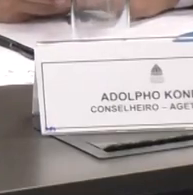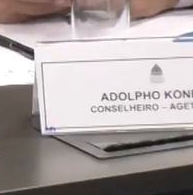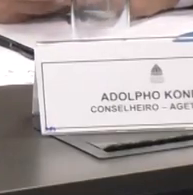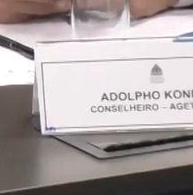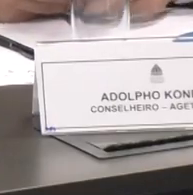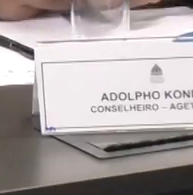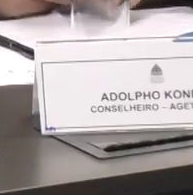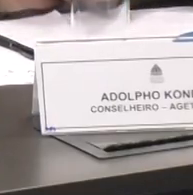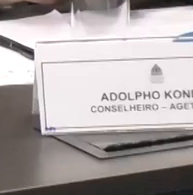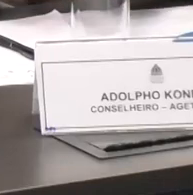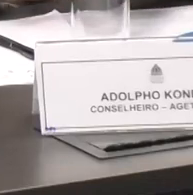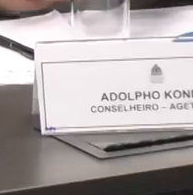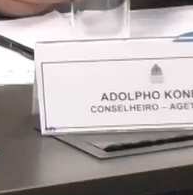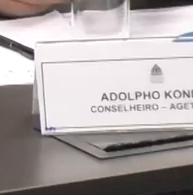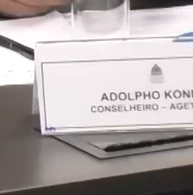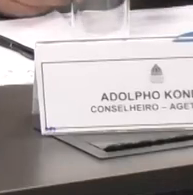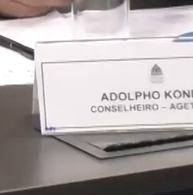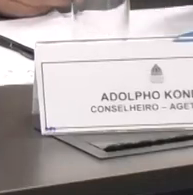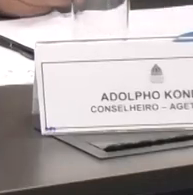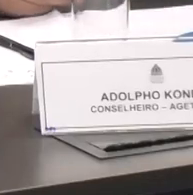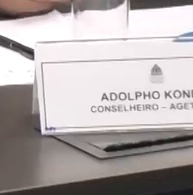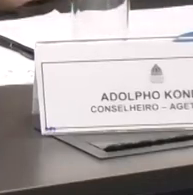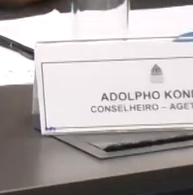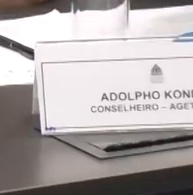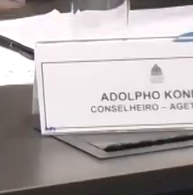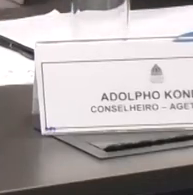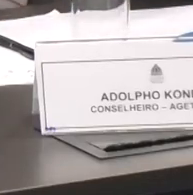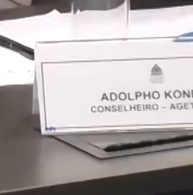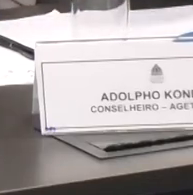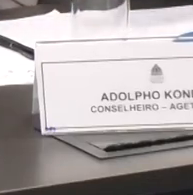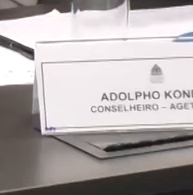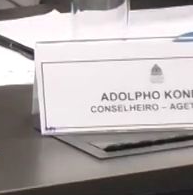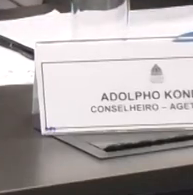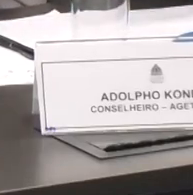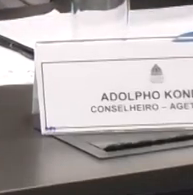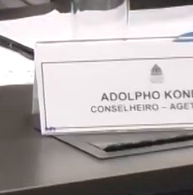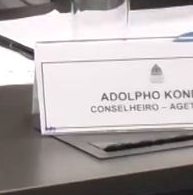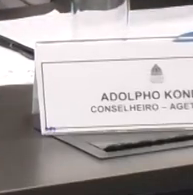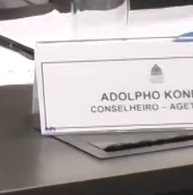eu sou Caguete não sou nada disso não sou homem disso mas